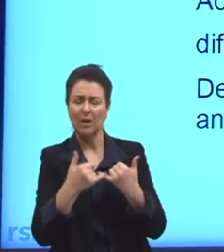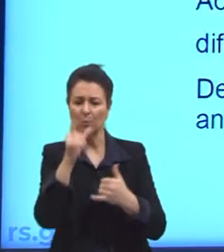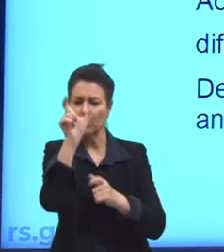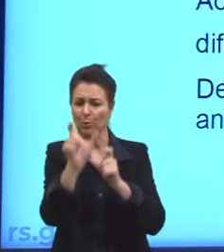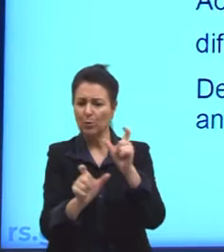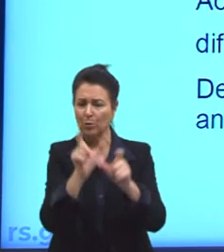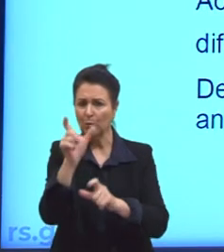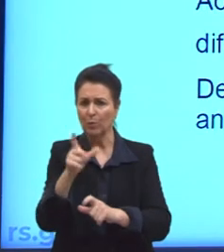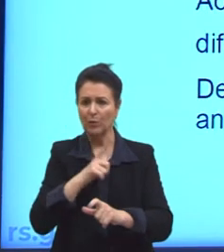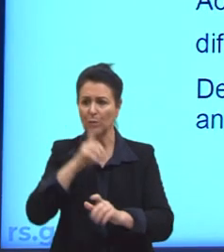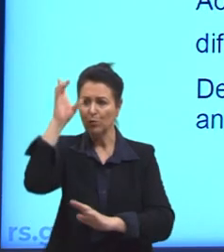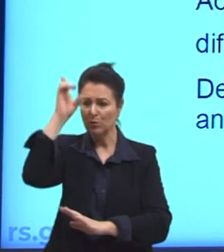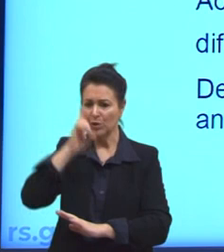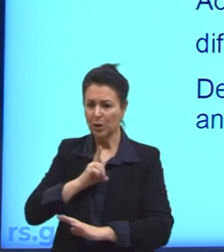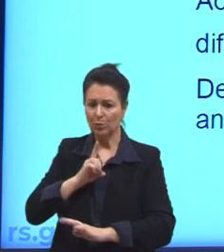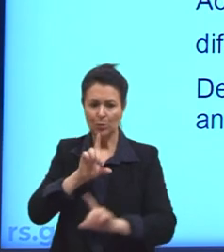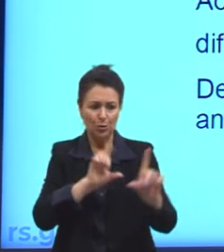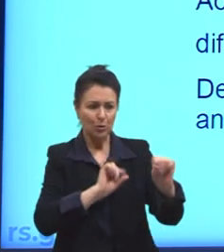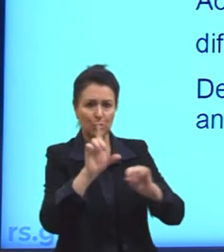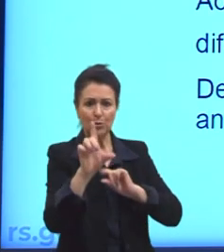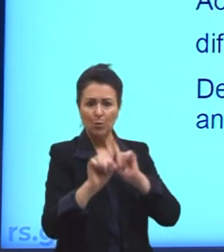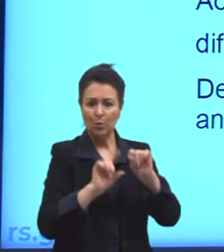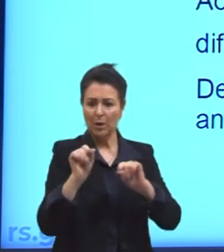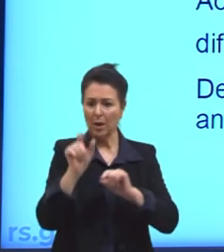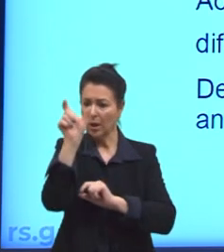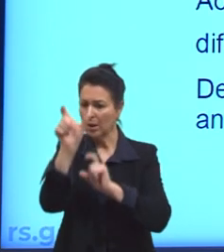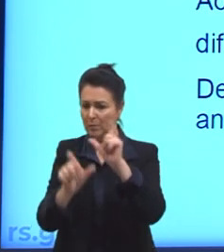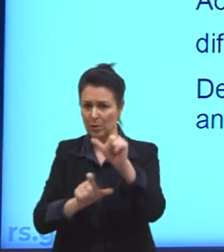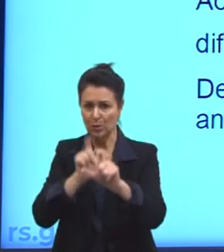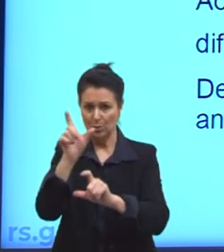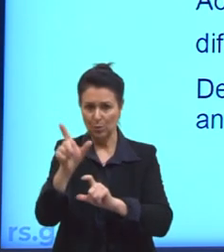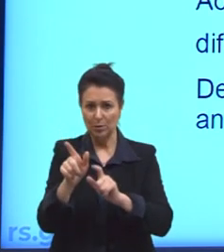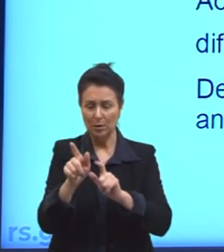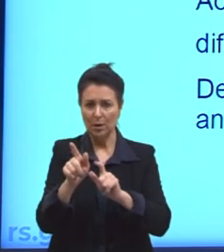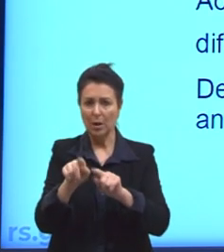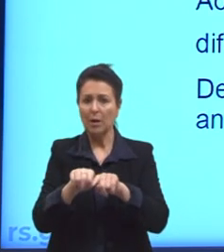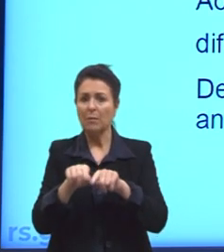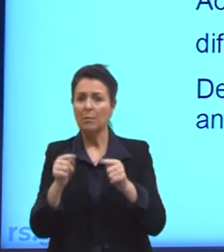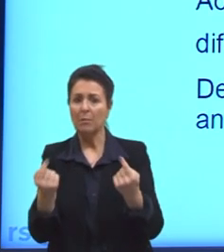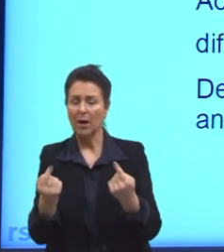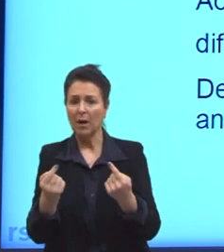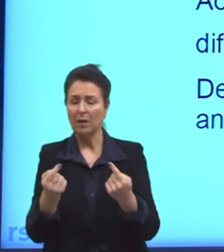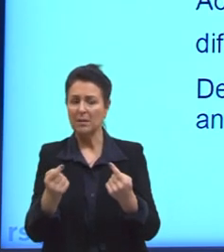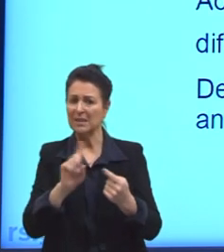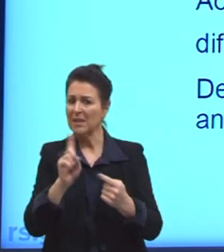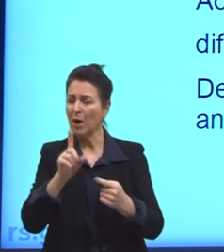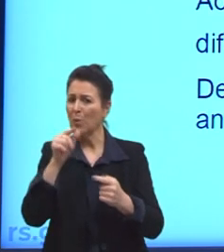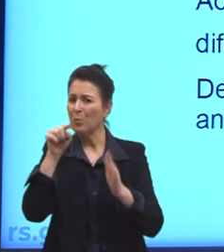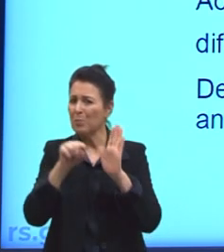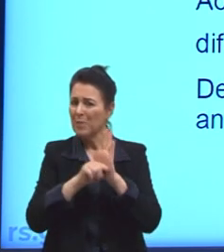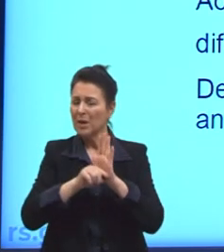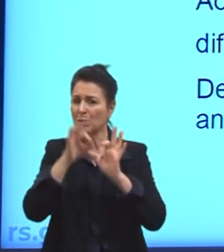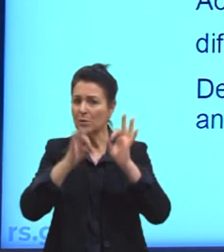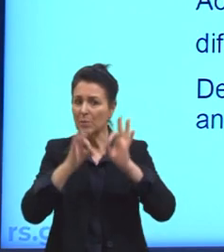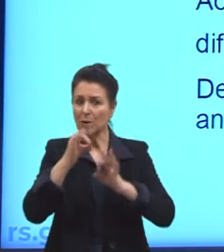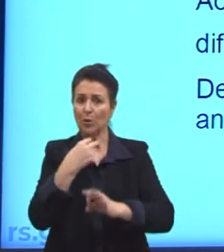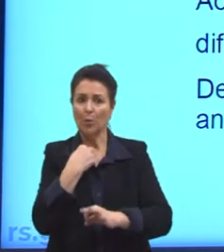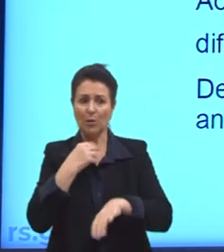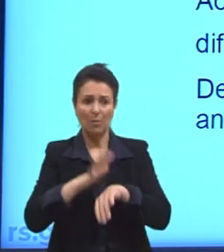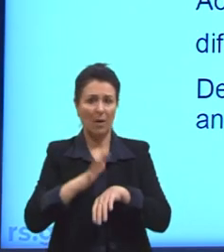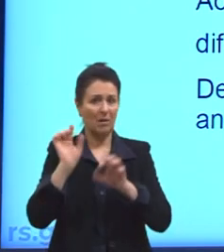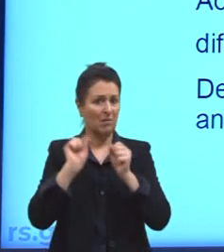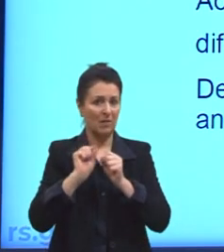justamento direito de eleger seus magistrados e às vezes não menos Justamente não gosta mais desse direito